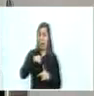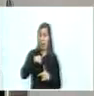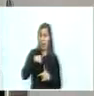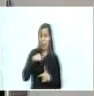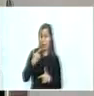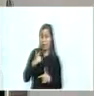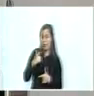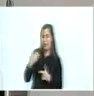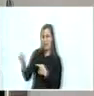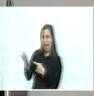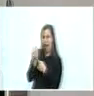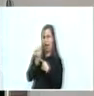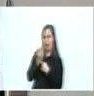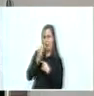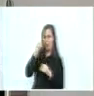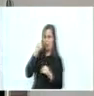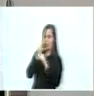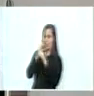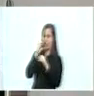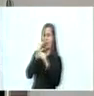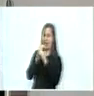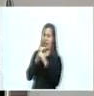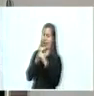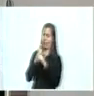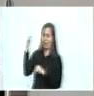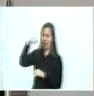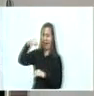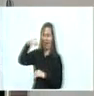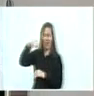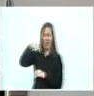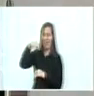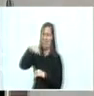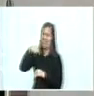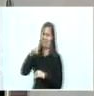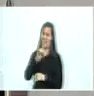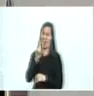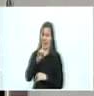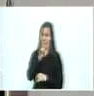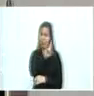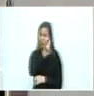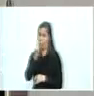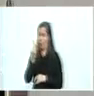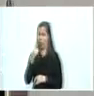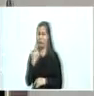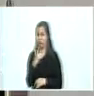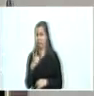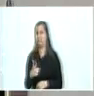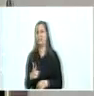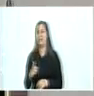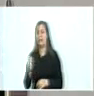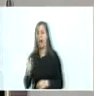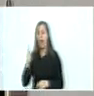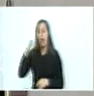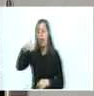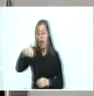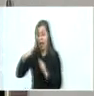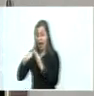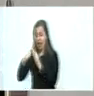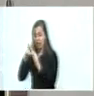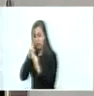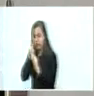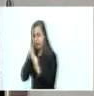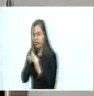pedido ajuda para um engenheiro que nem era do município, não vou nem citar o nome dele agora aqui, para ir lá comigo fazer uma vistoria